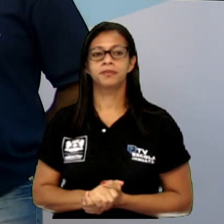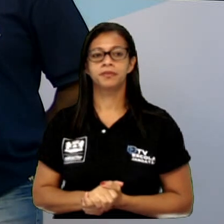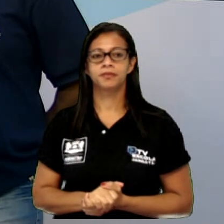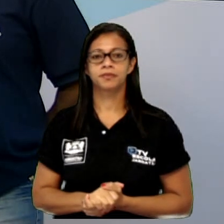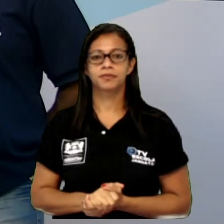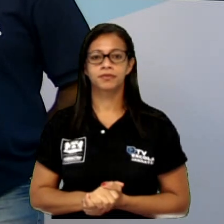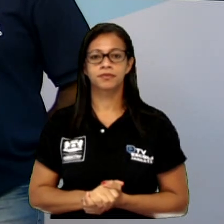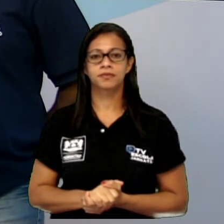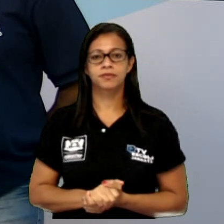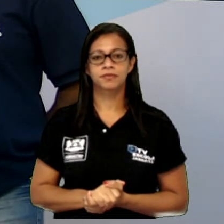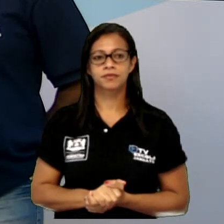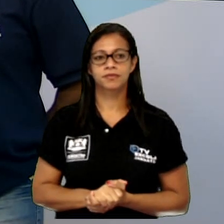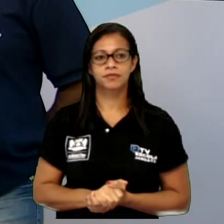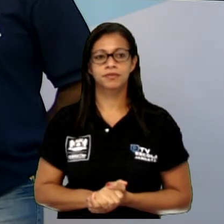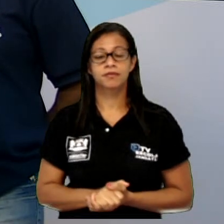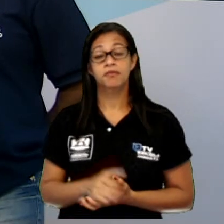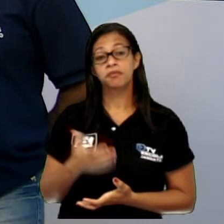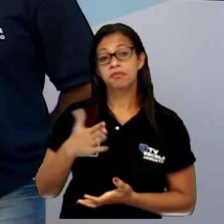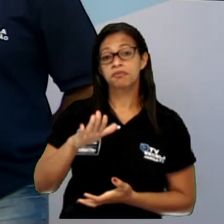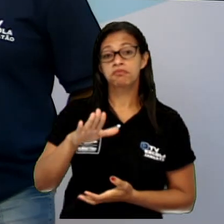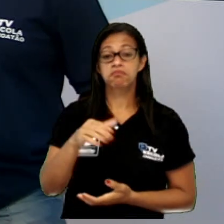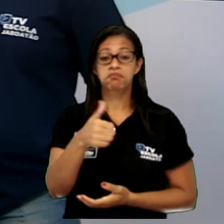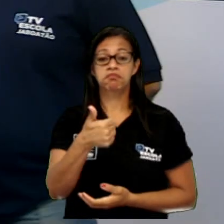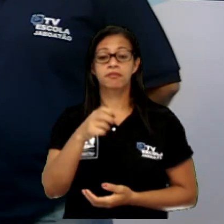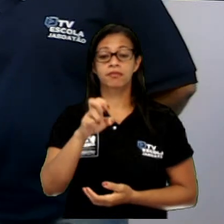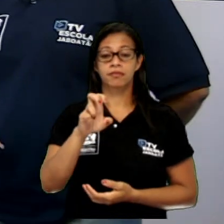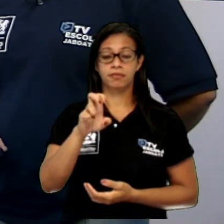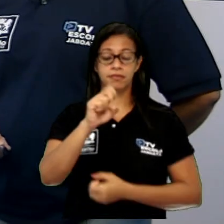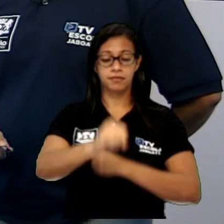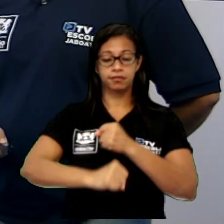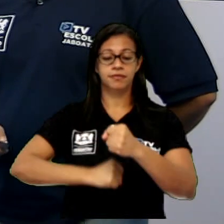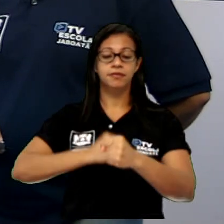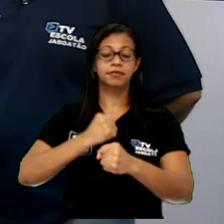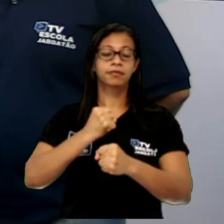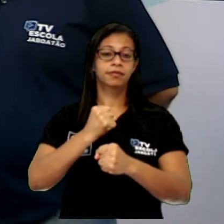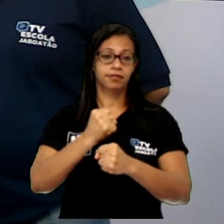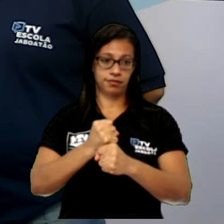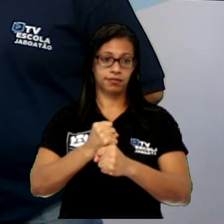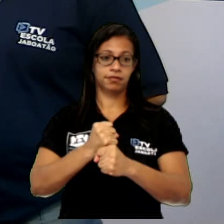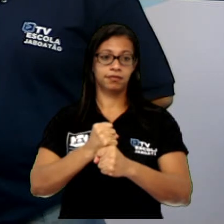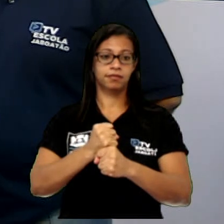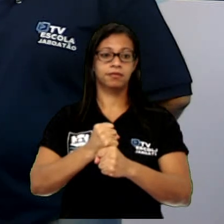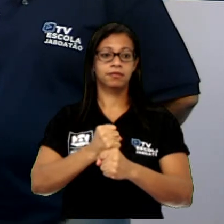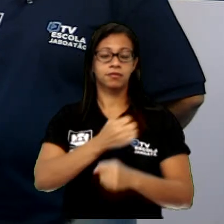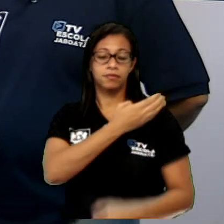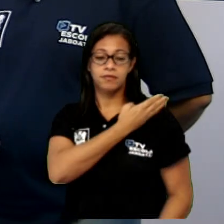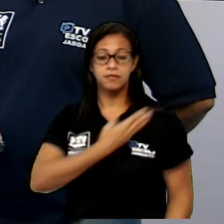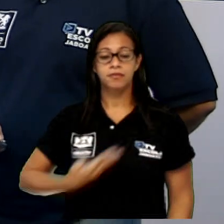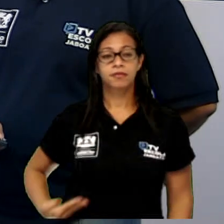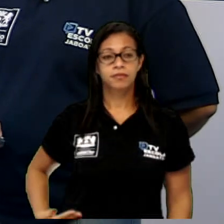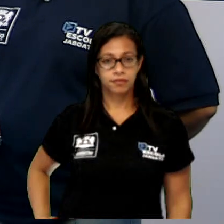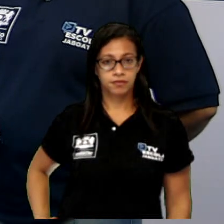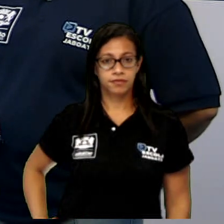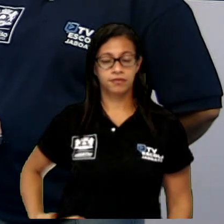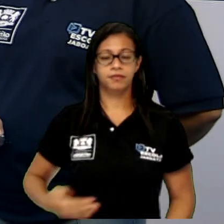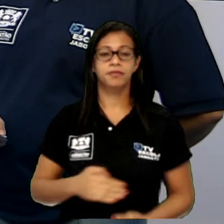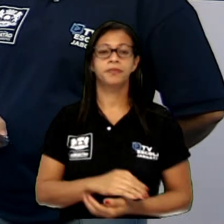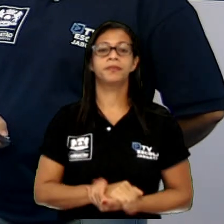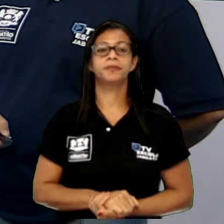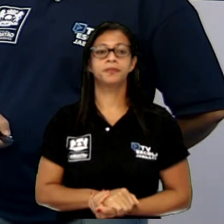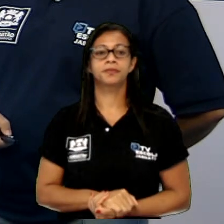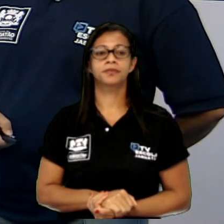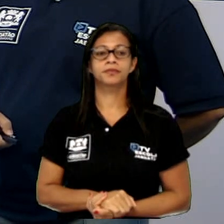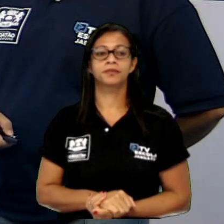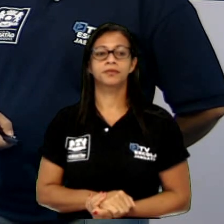foi aproximadamente de 15 anos que ele esteve no poder. E